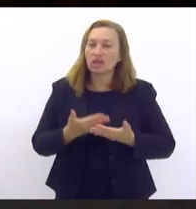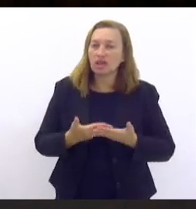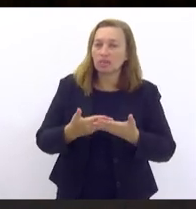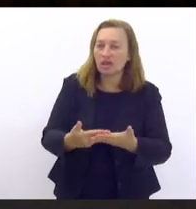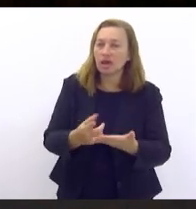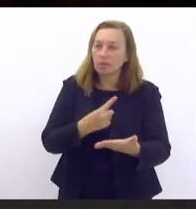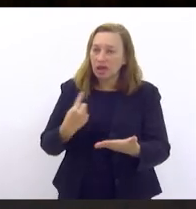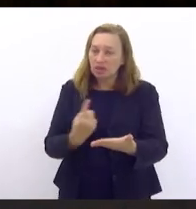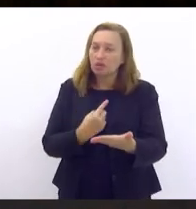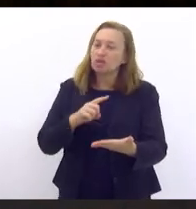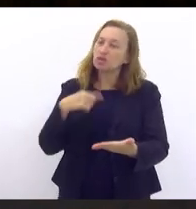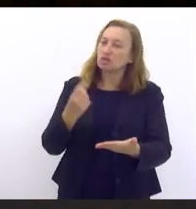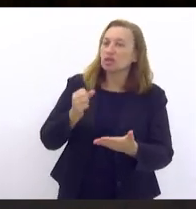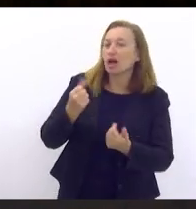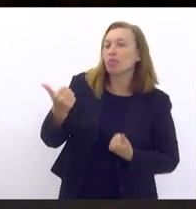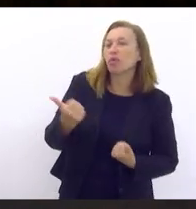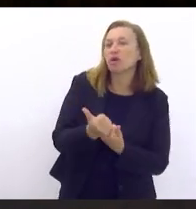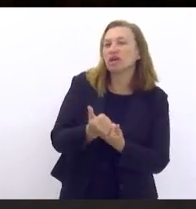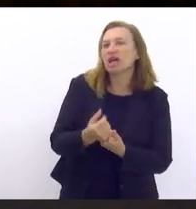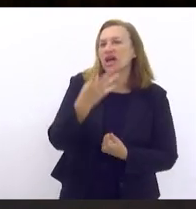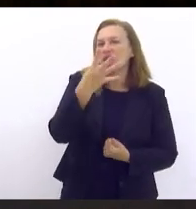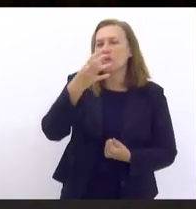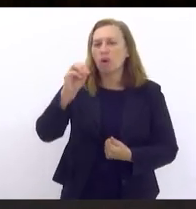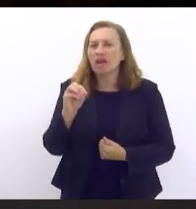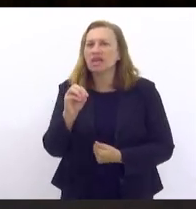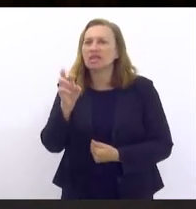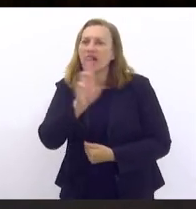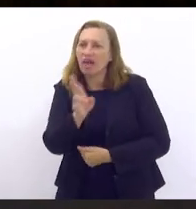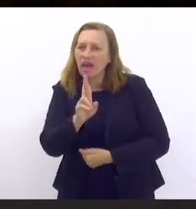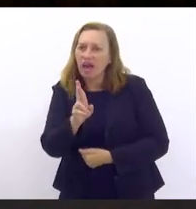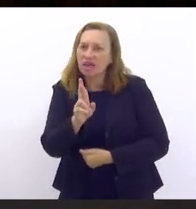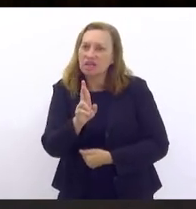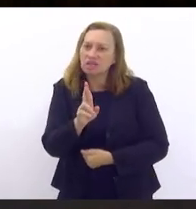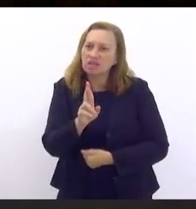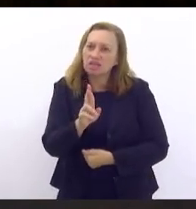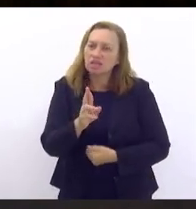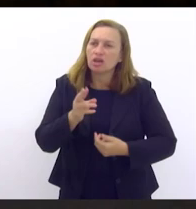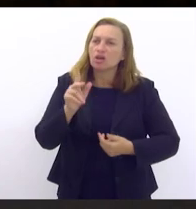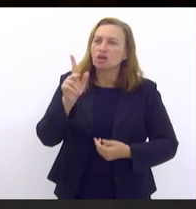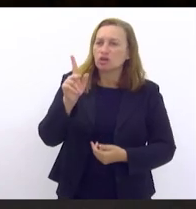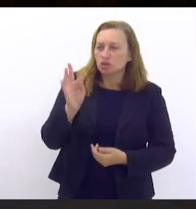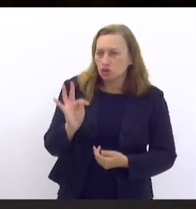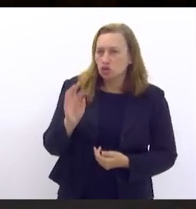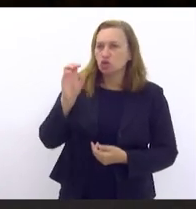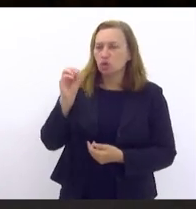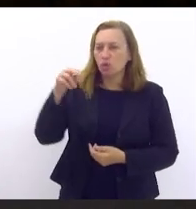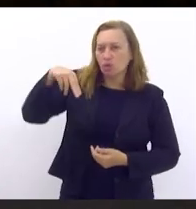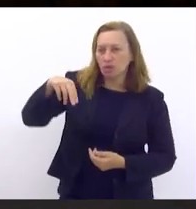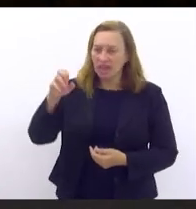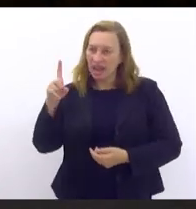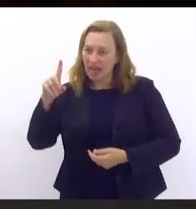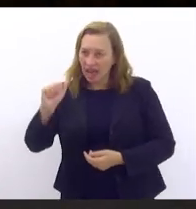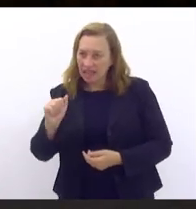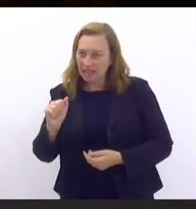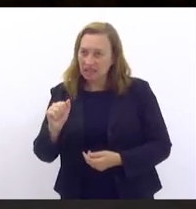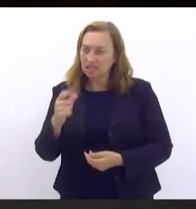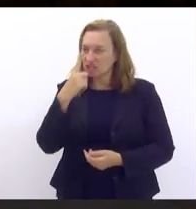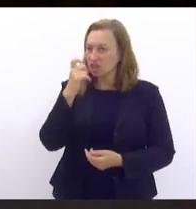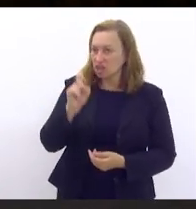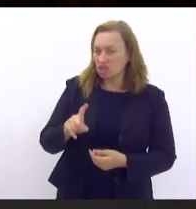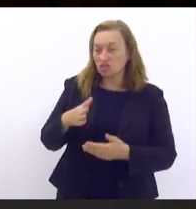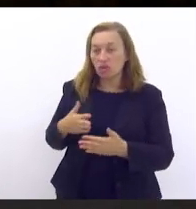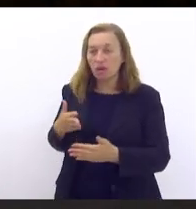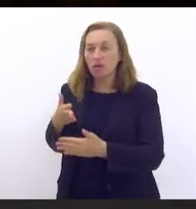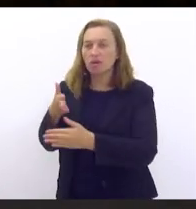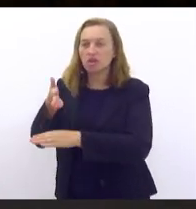para gente e a gente apoia com até r$ 40 é por tonelada de resíduo para destinação final em aterro sanitário